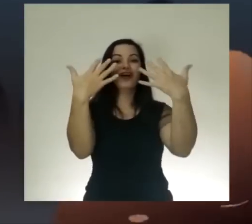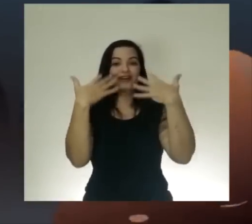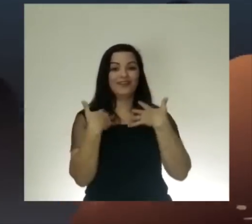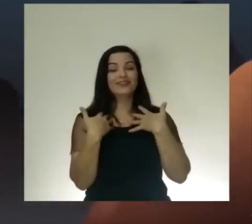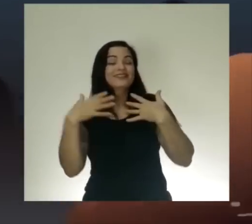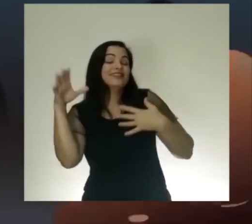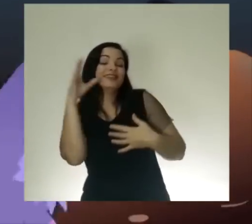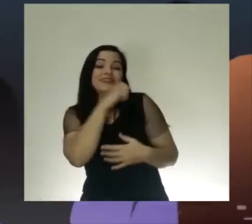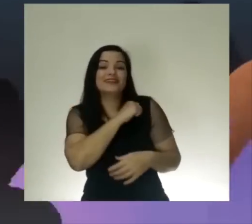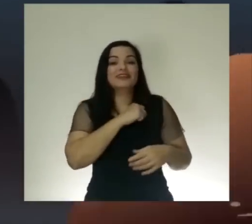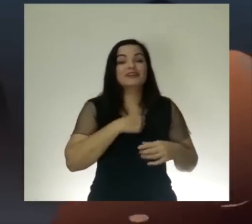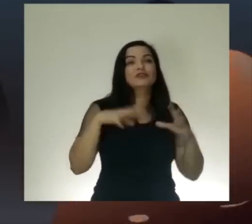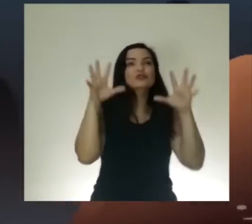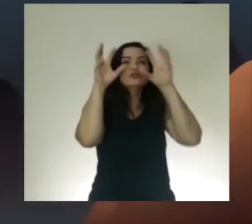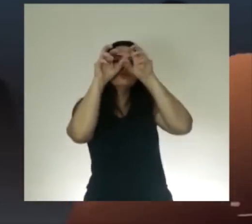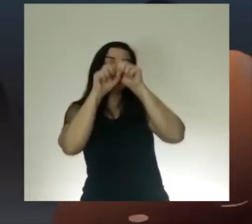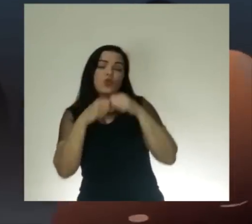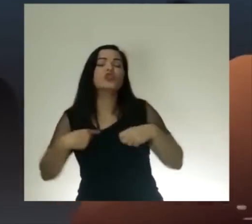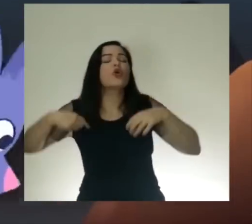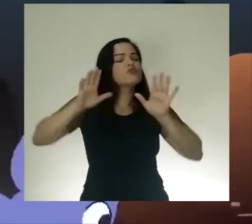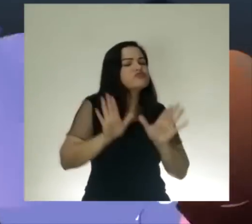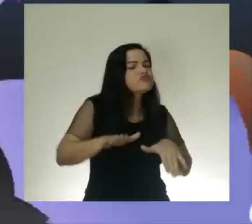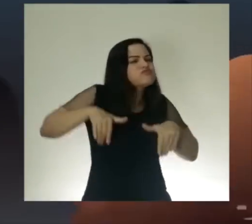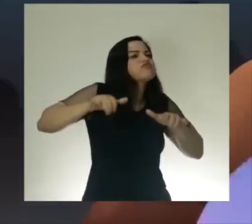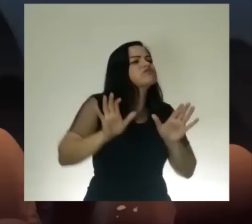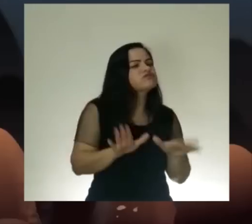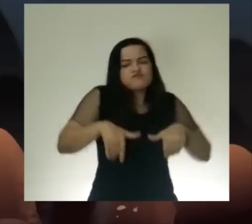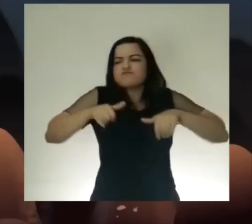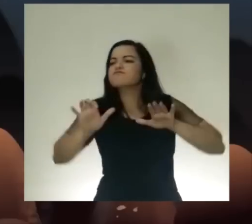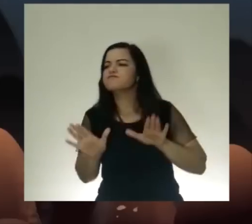No escuro eu voo sim,